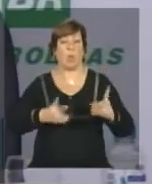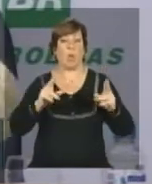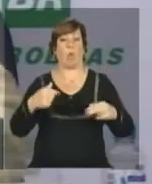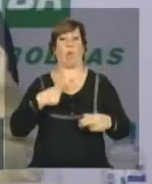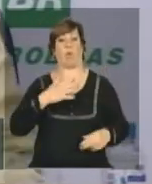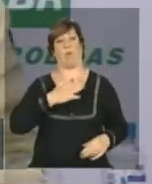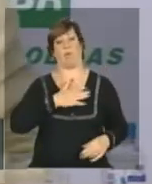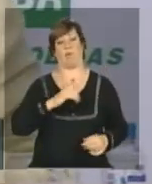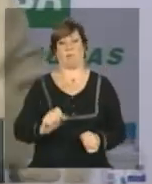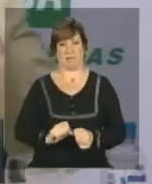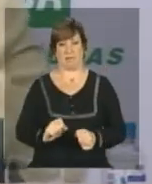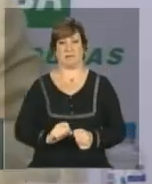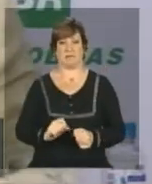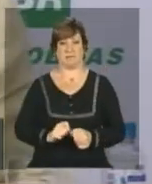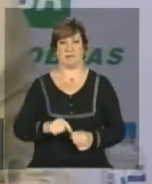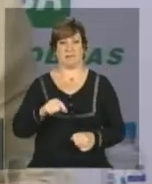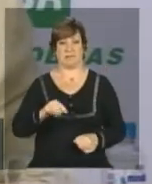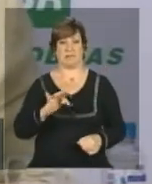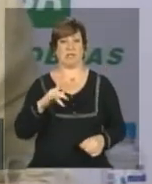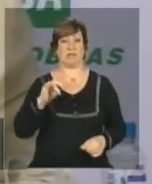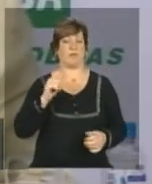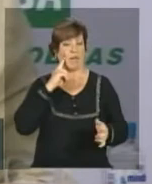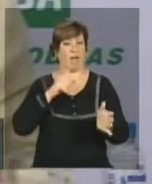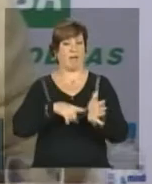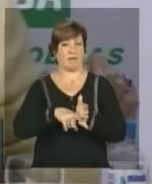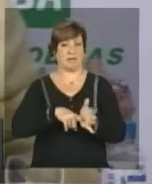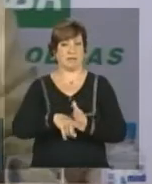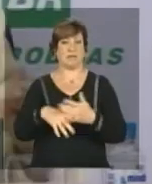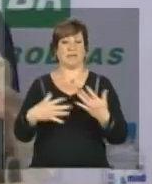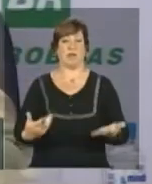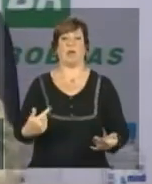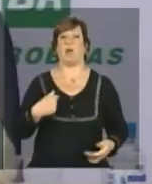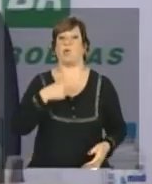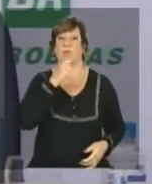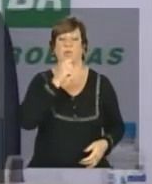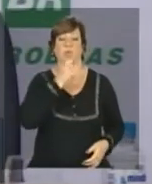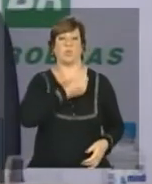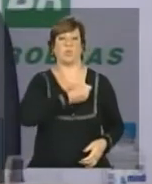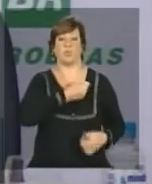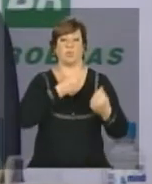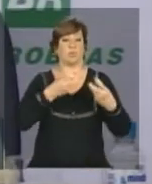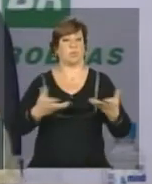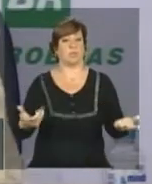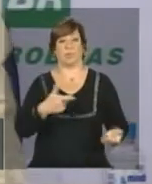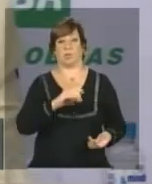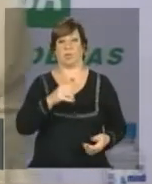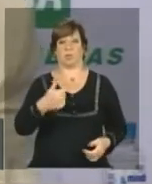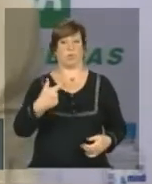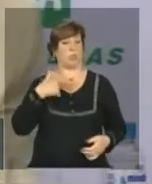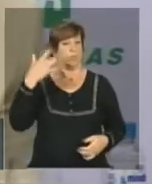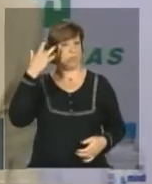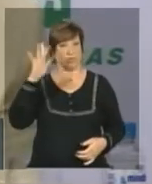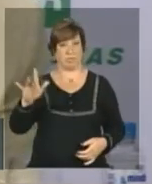gosto de fazer esse tipo de avaliação. Então, eu não tenho números para 2012.